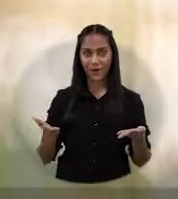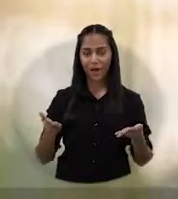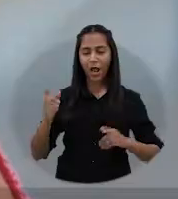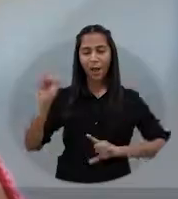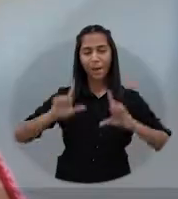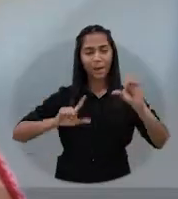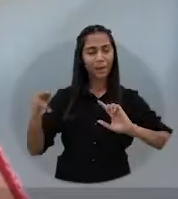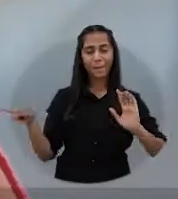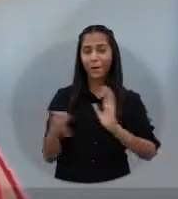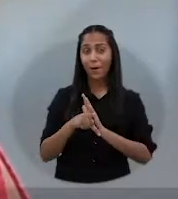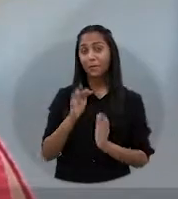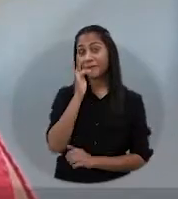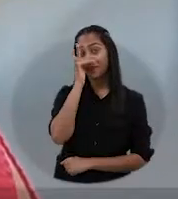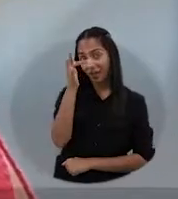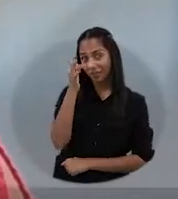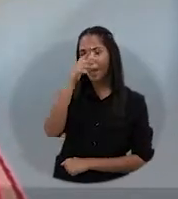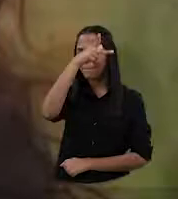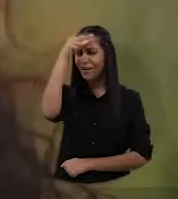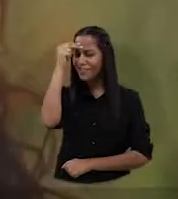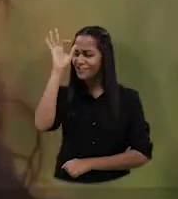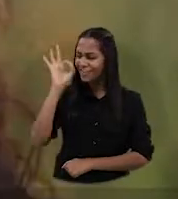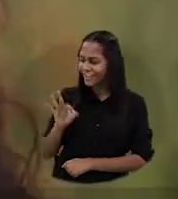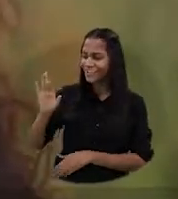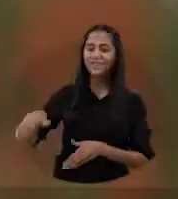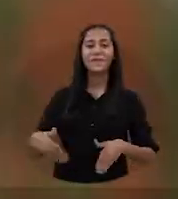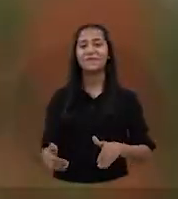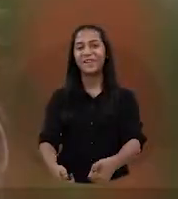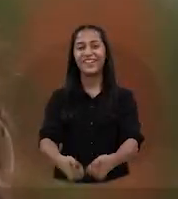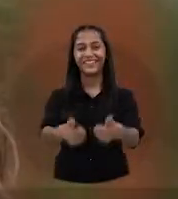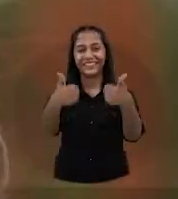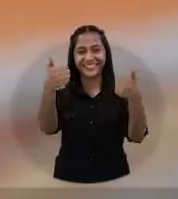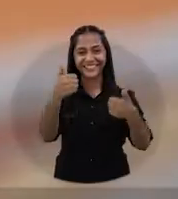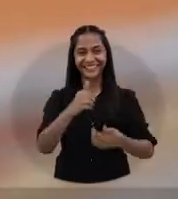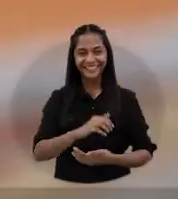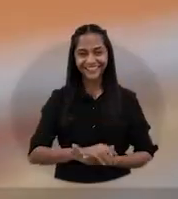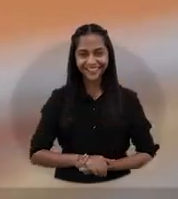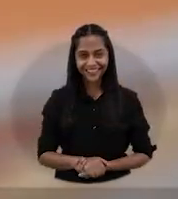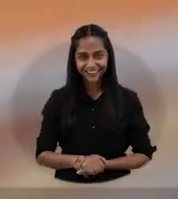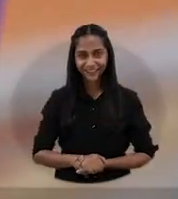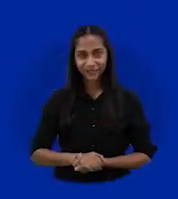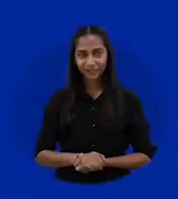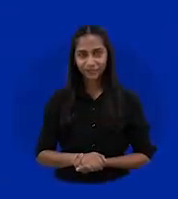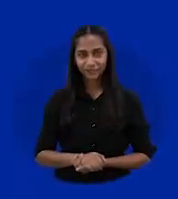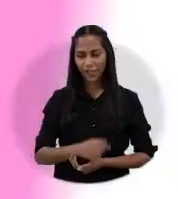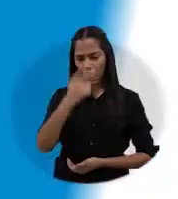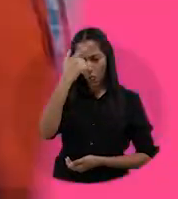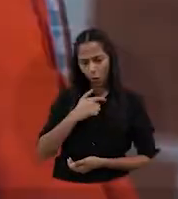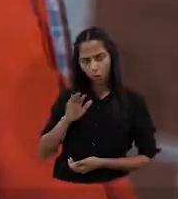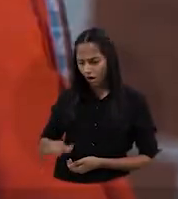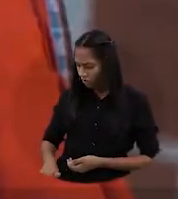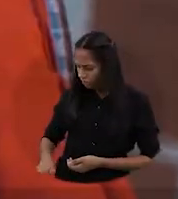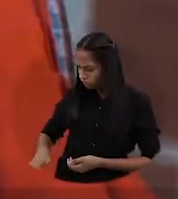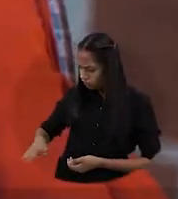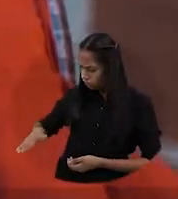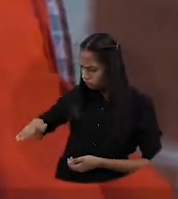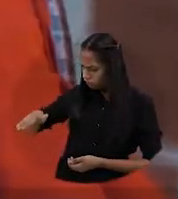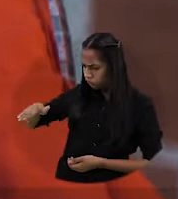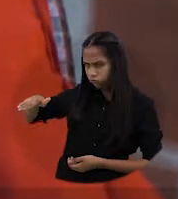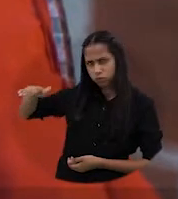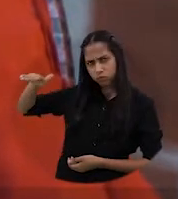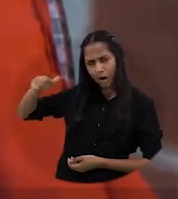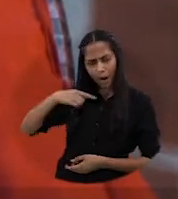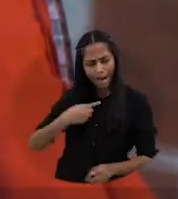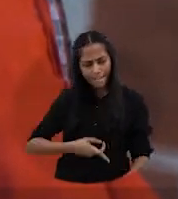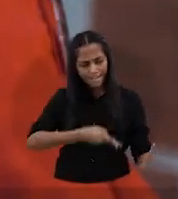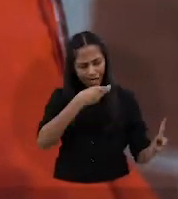Começa agora o programa de Rosalba Ciarline, prefeita. Com certeza, o melhor caminho. Cresci